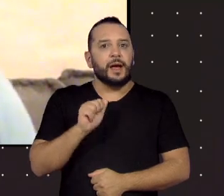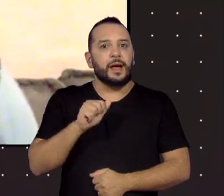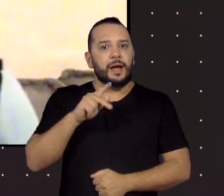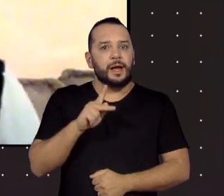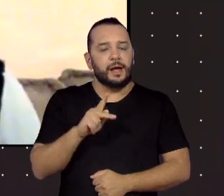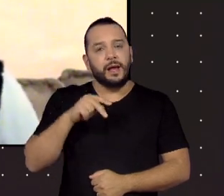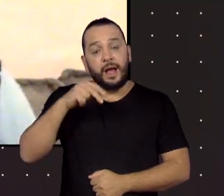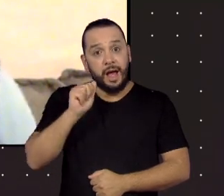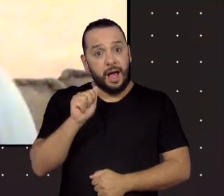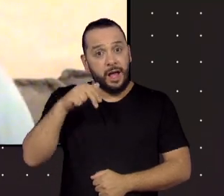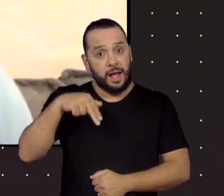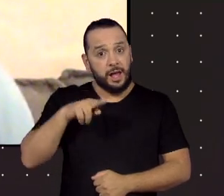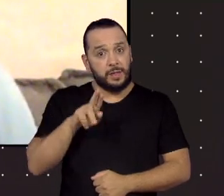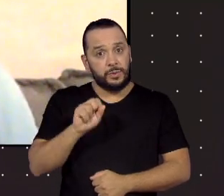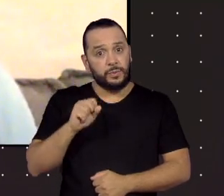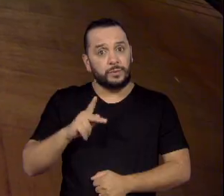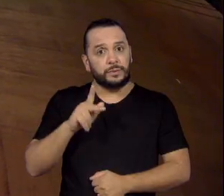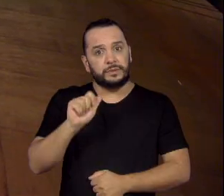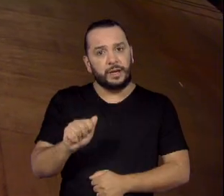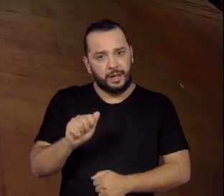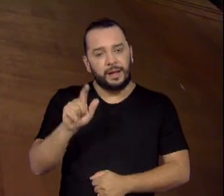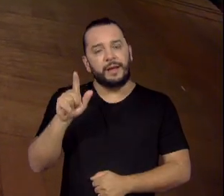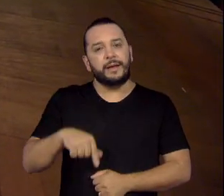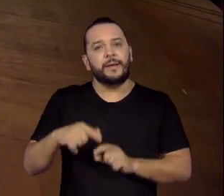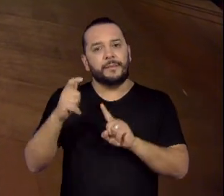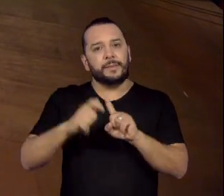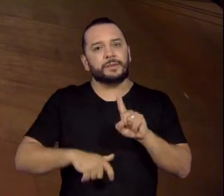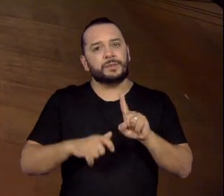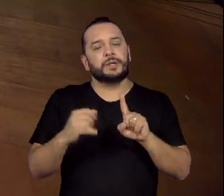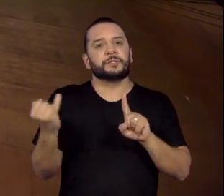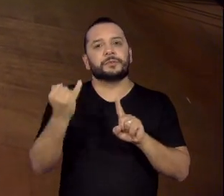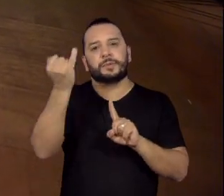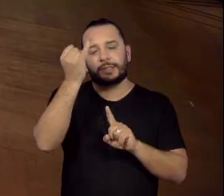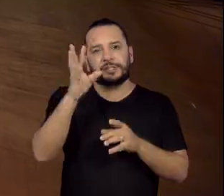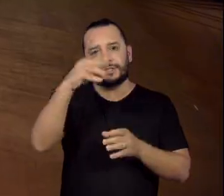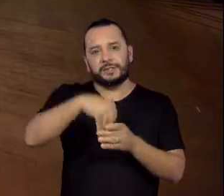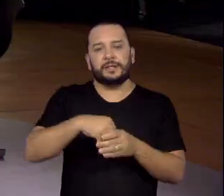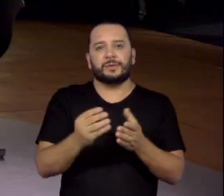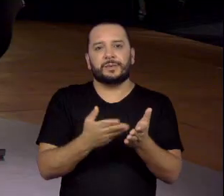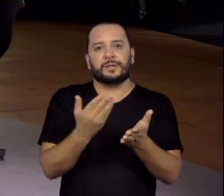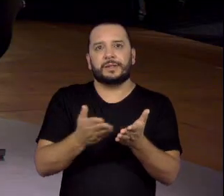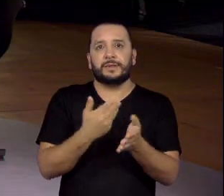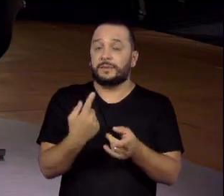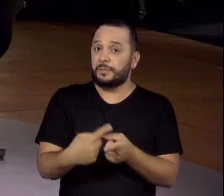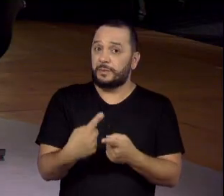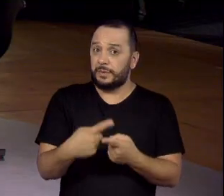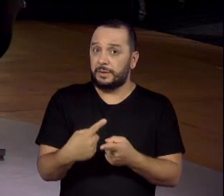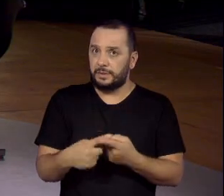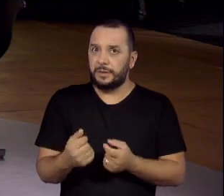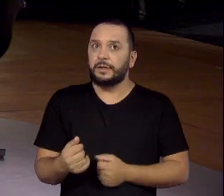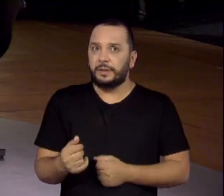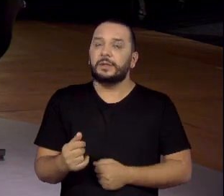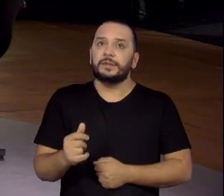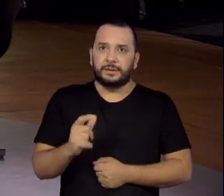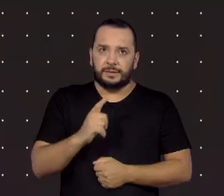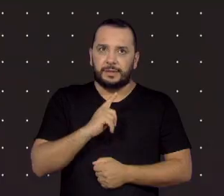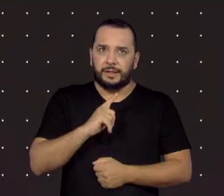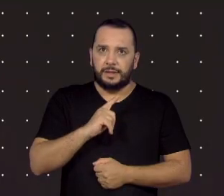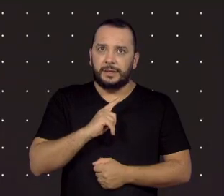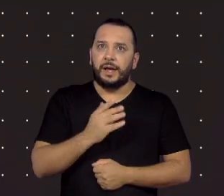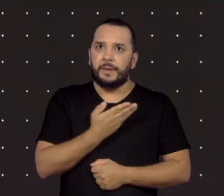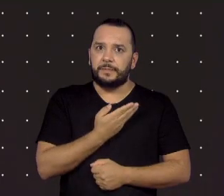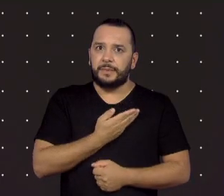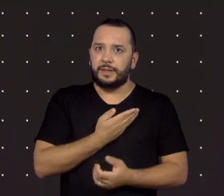dentro desse livro, porque eu, em determinada altura, sendo amigo do Fernando de Barros, eu me tornei muito amigo